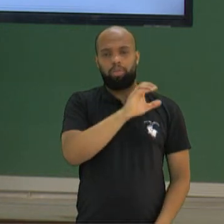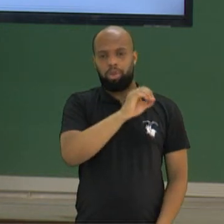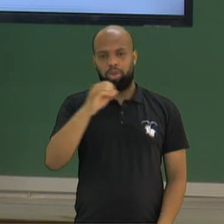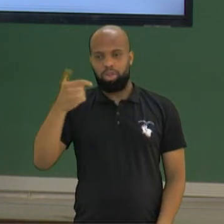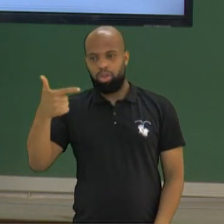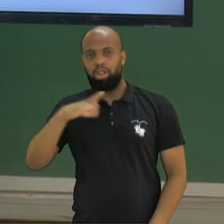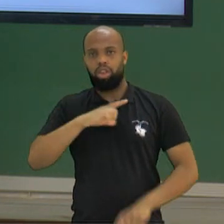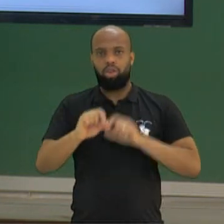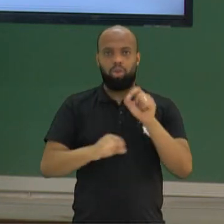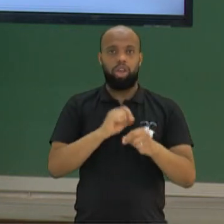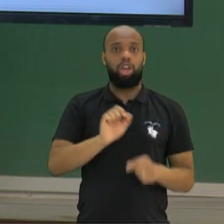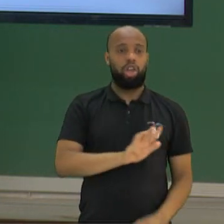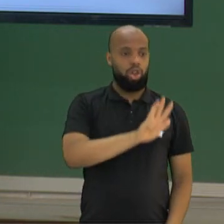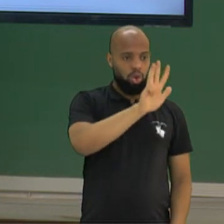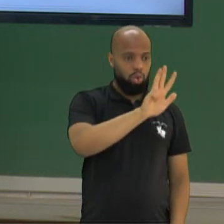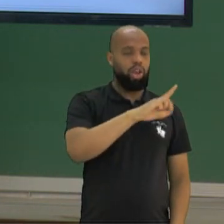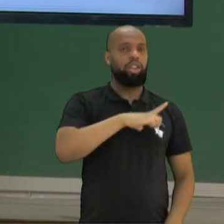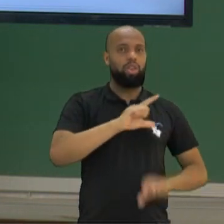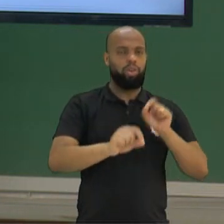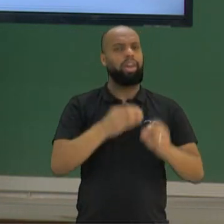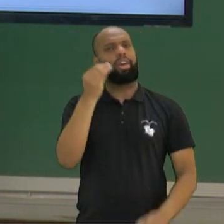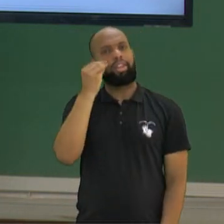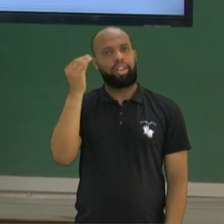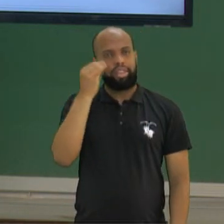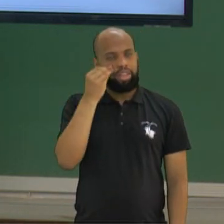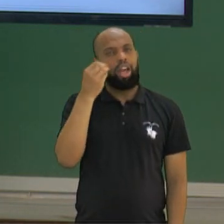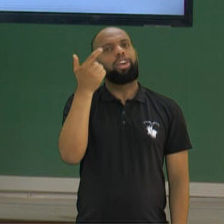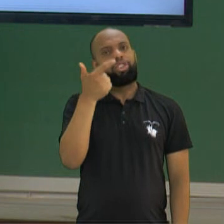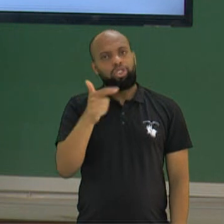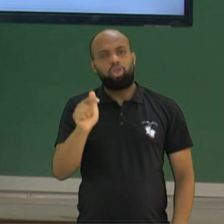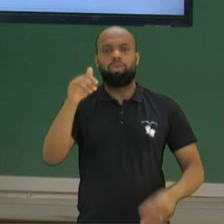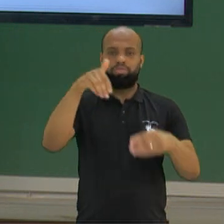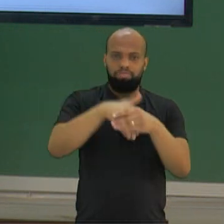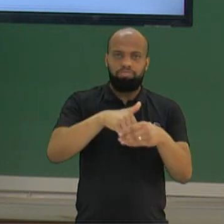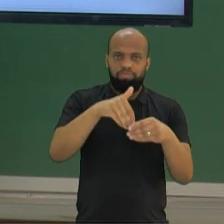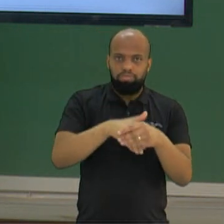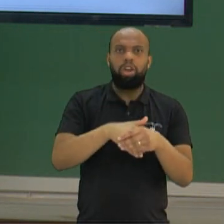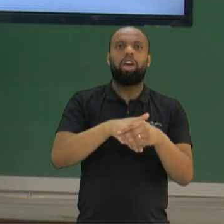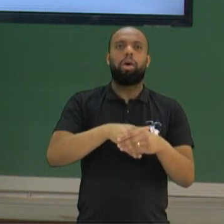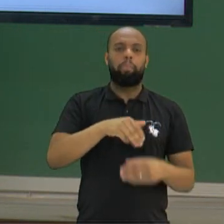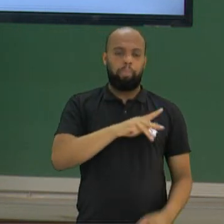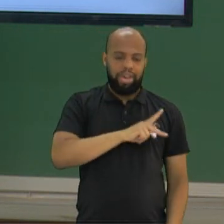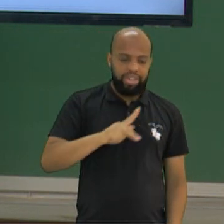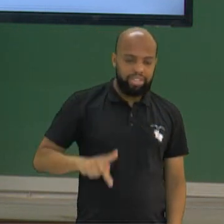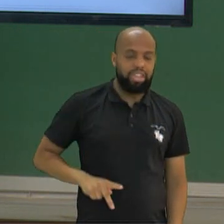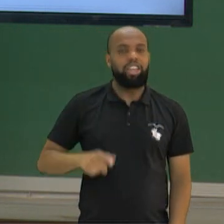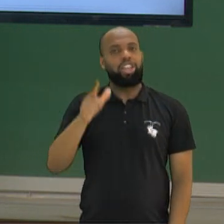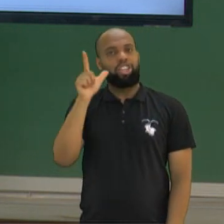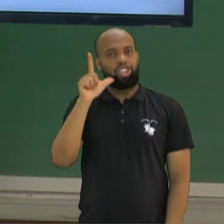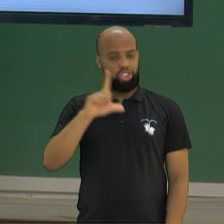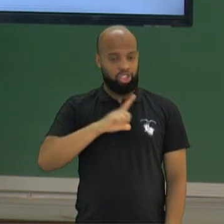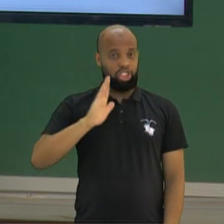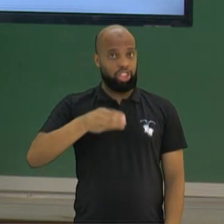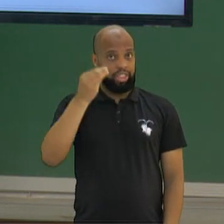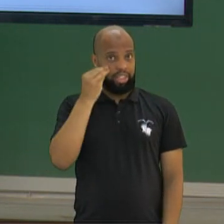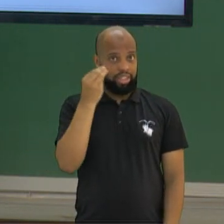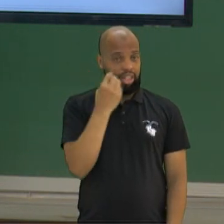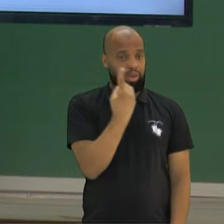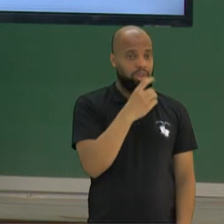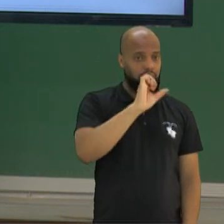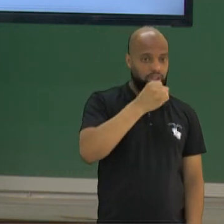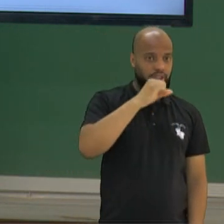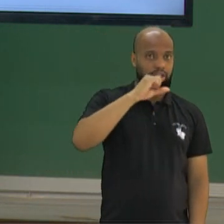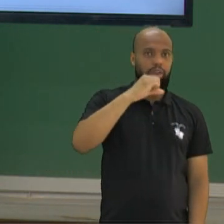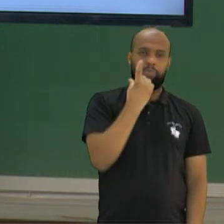que Luiz Inácio Lula da Silva tentasse novamente um mandato como presidente. Ele já havia disputado as eleições em